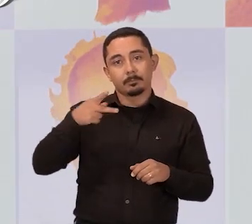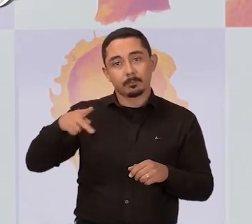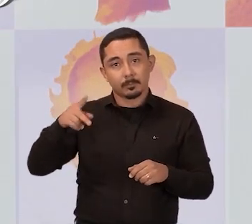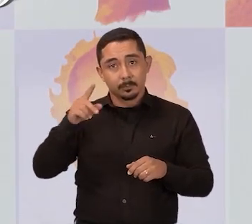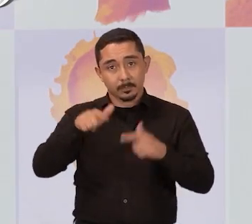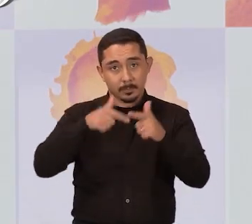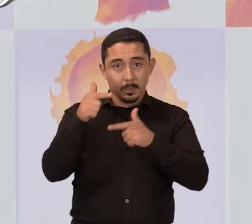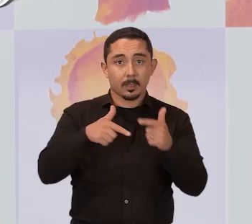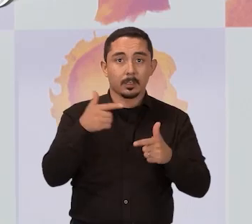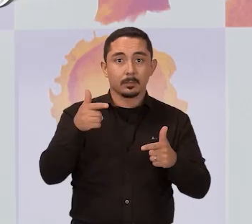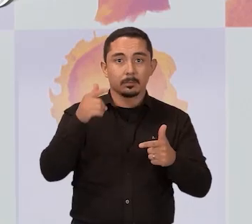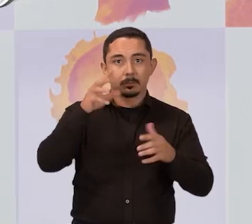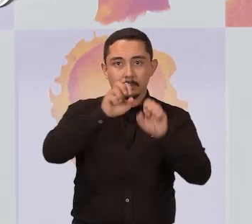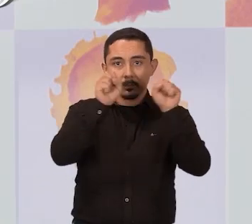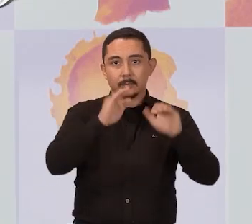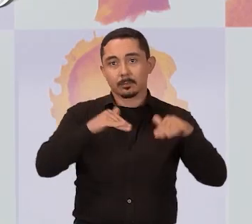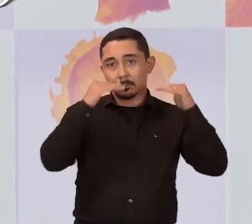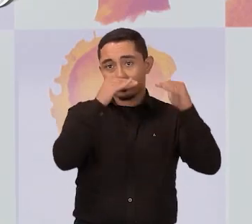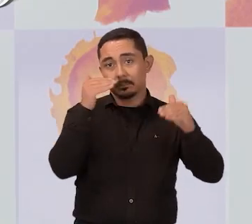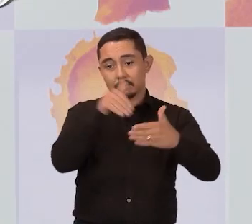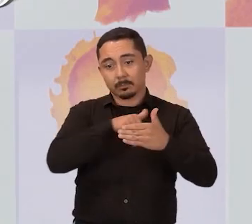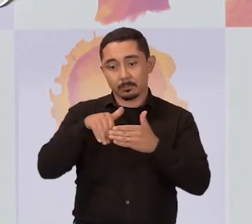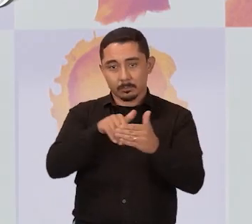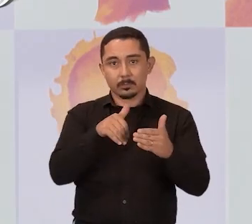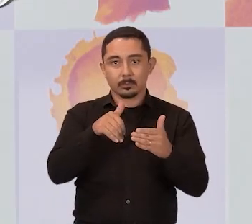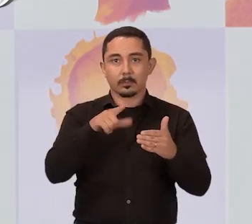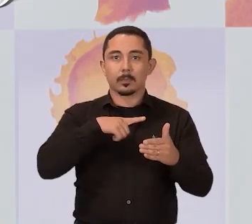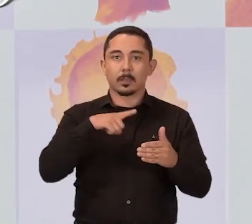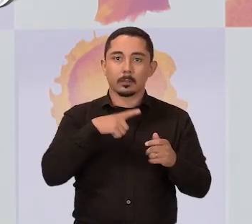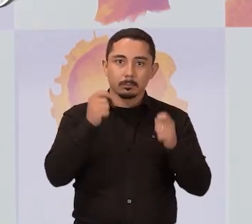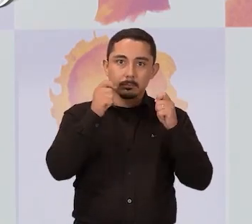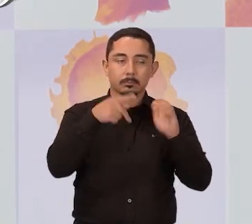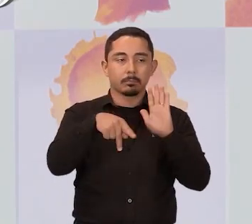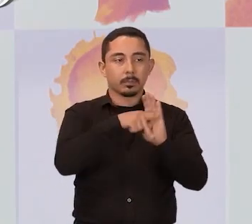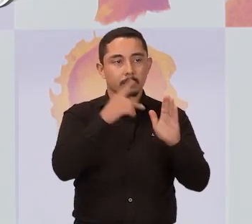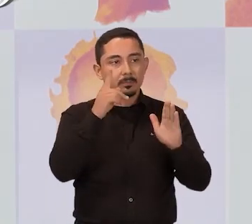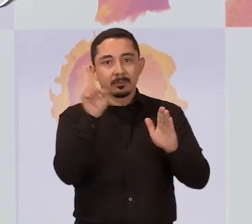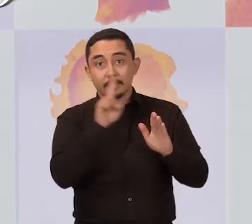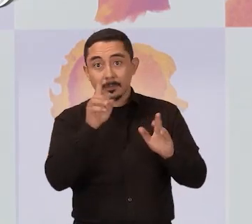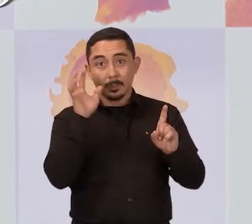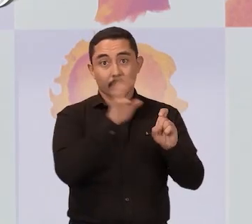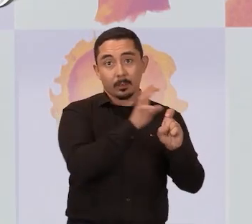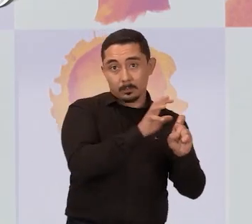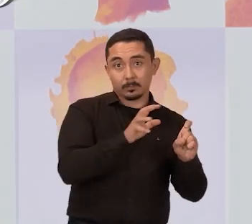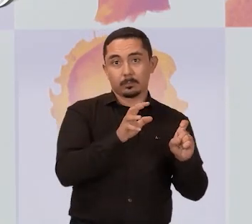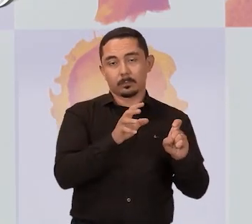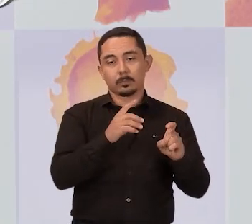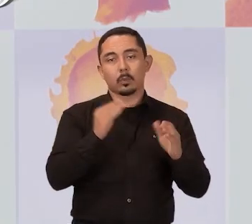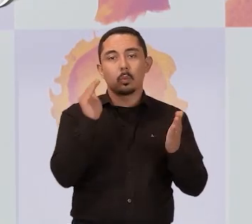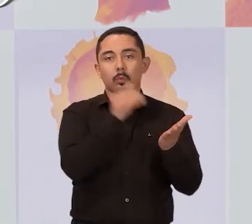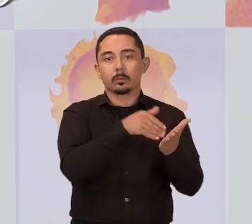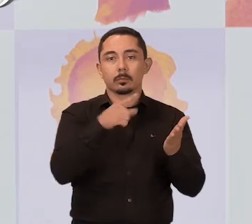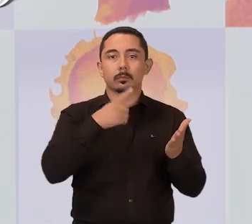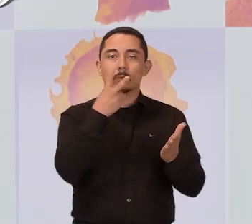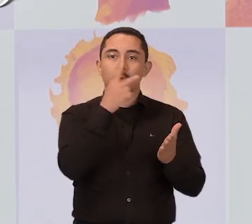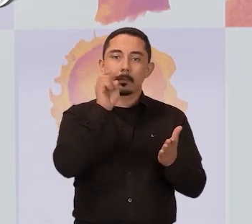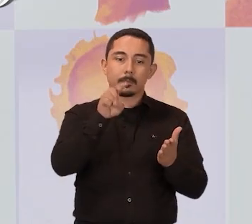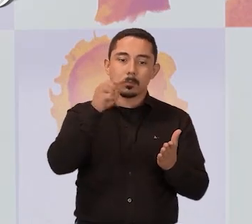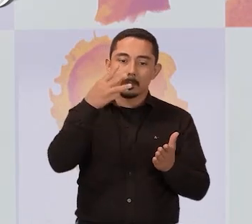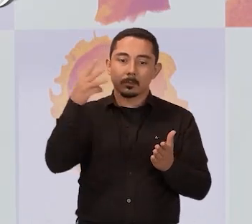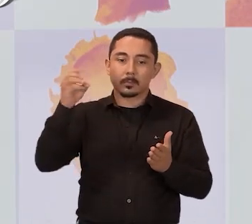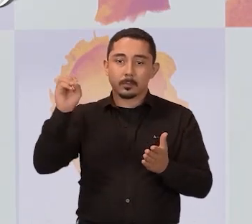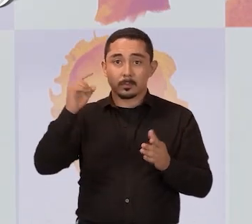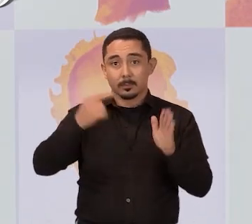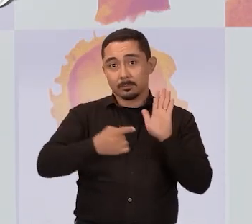do Trabalho e do Tribunal Superior Eleitoral, lançou a campanha Diga Não ao Assédio. Só no último pleito foram mais de